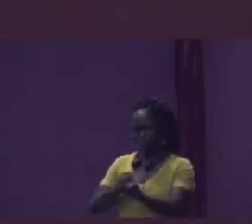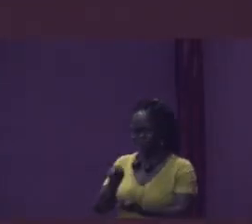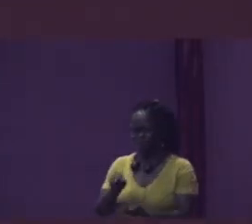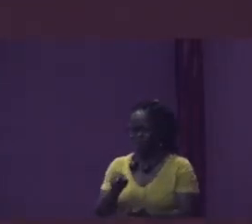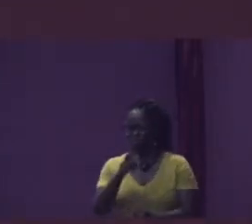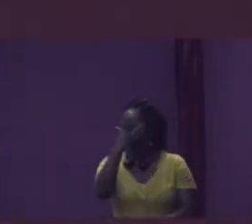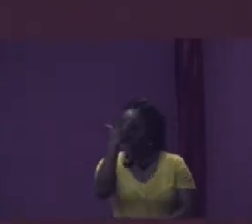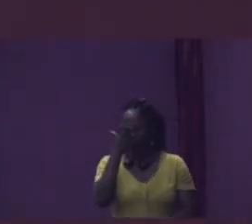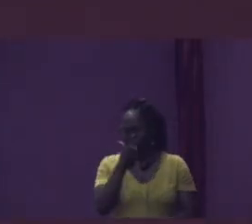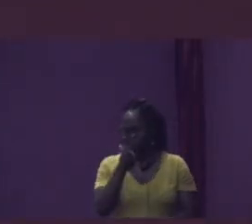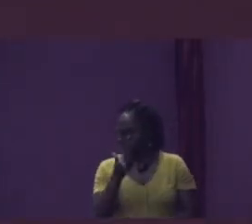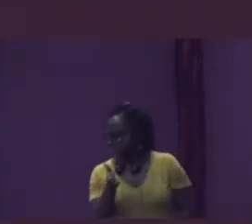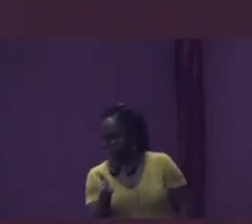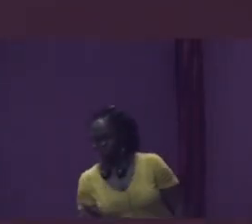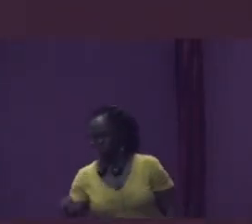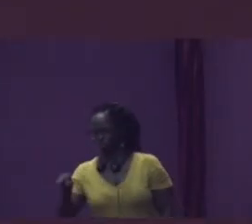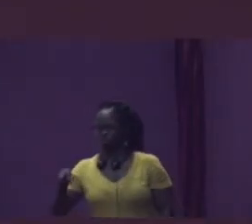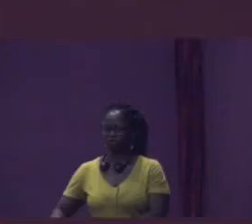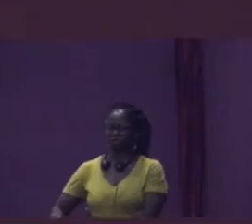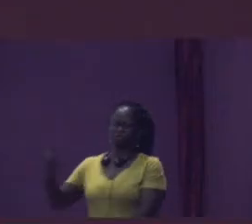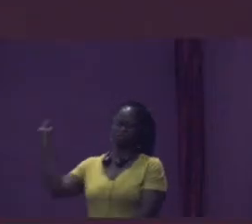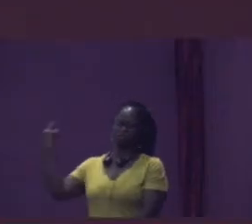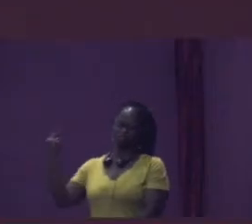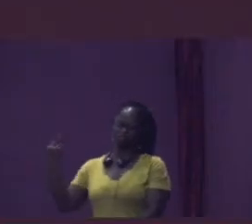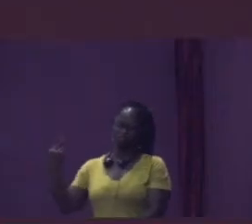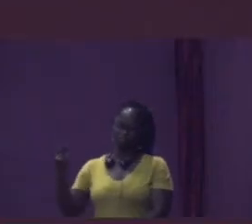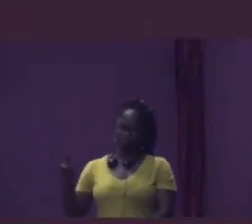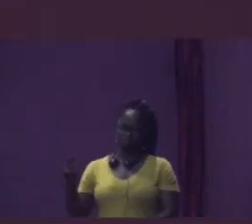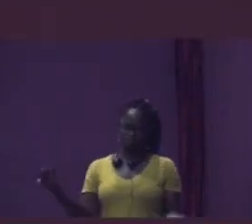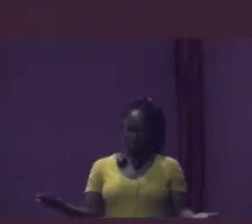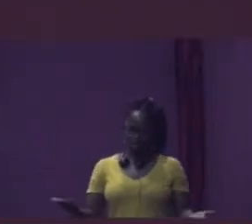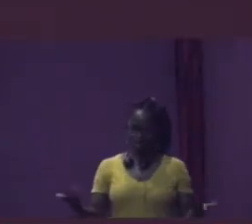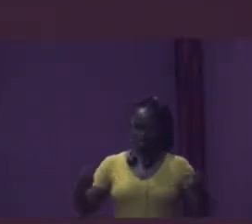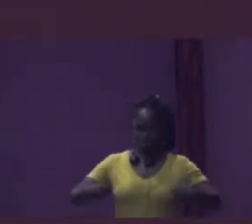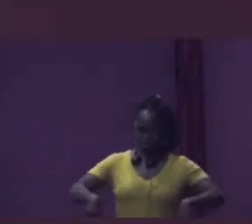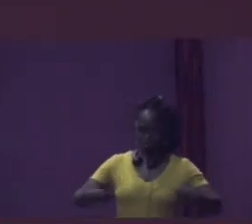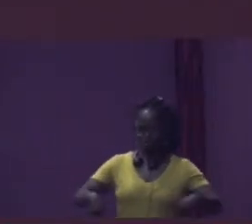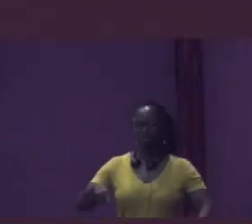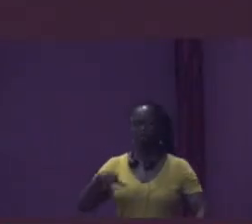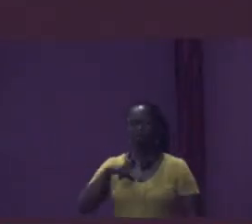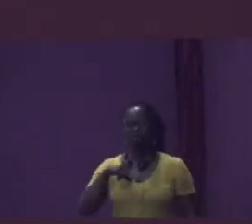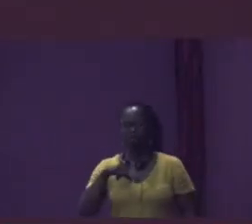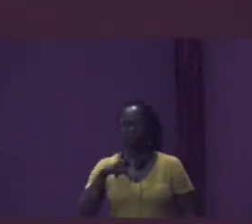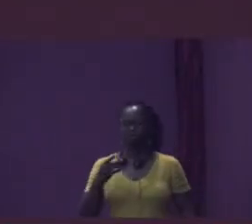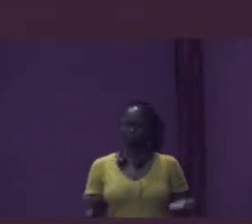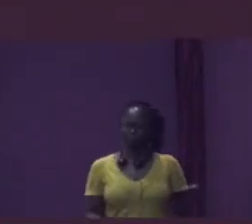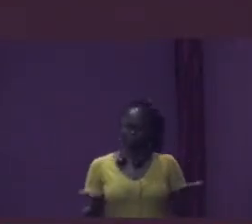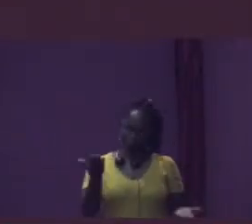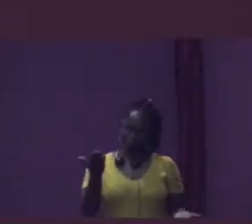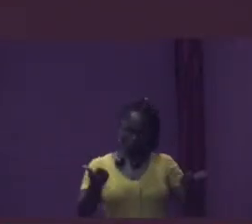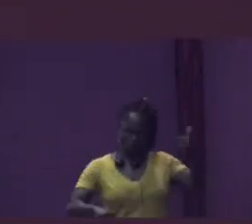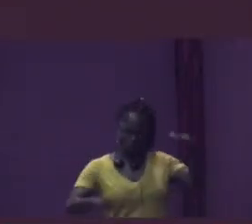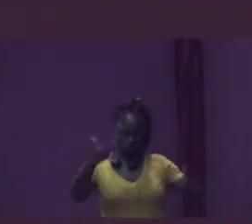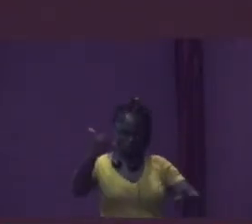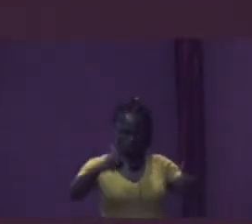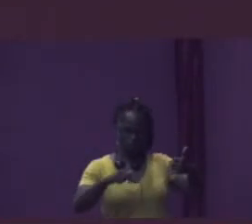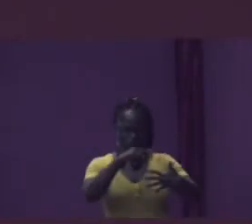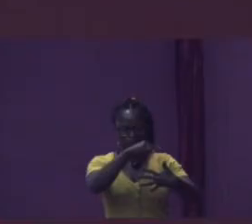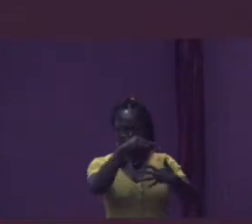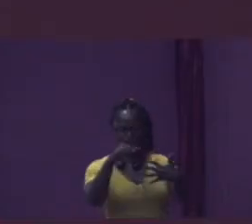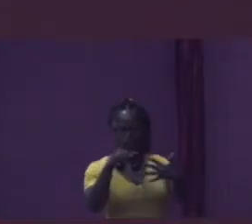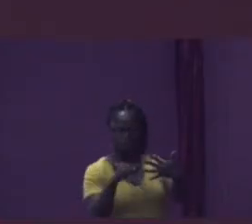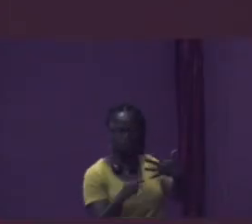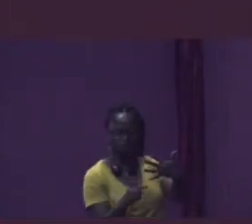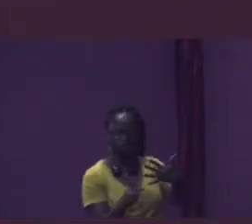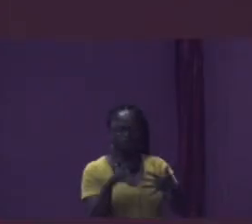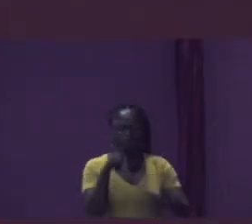para a cesariana. As necessidades dos sujeitos, portanto, permeiam no peso atribuído a cada item da economia